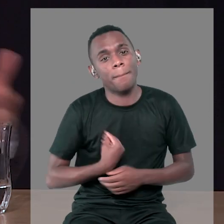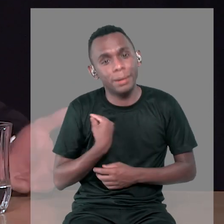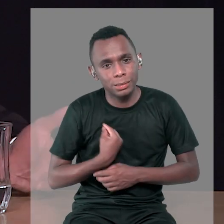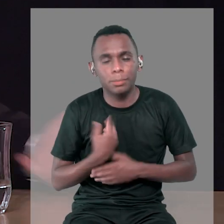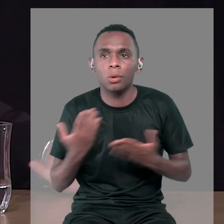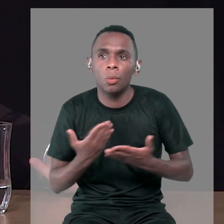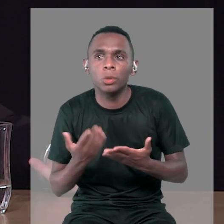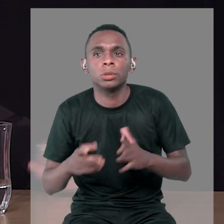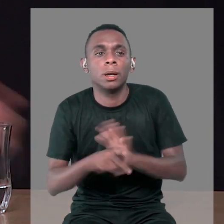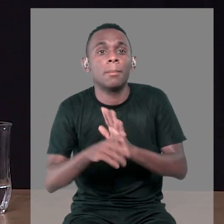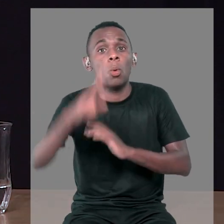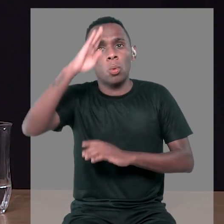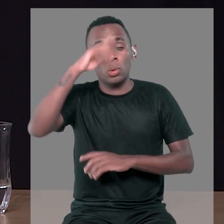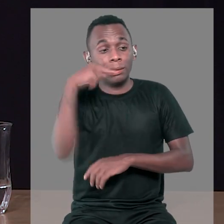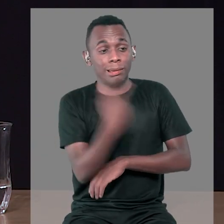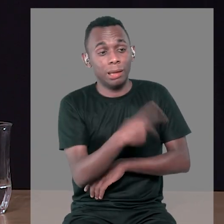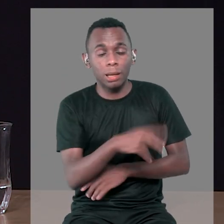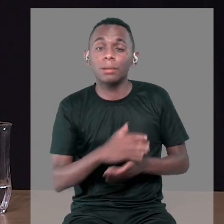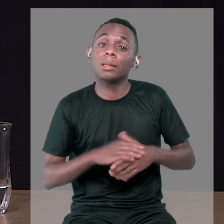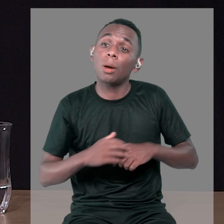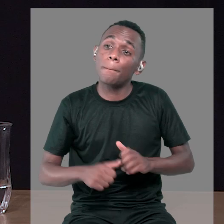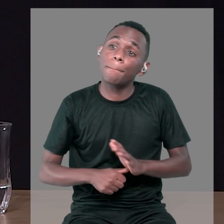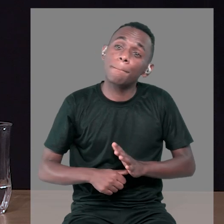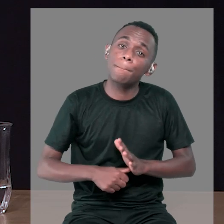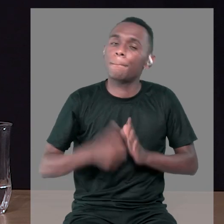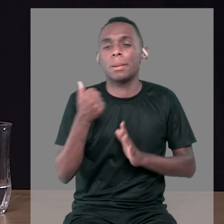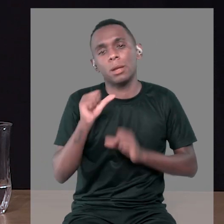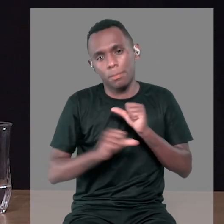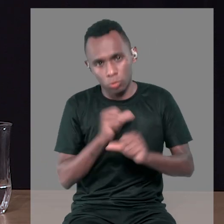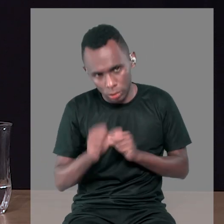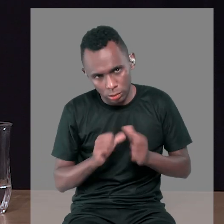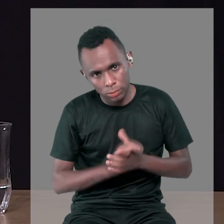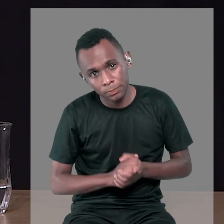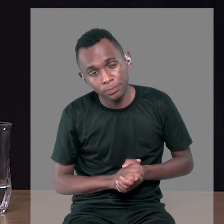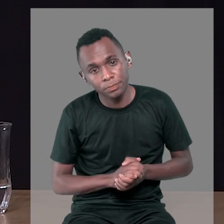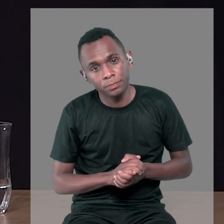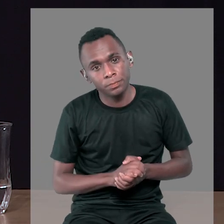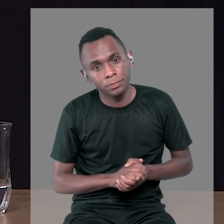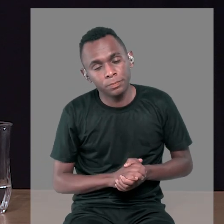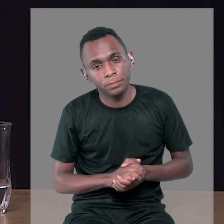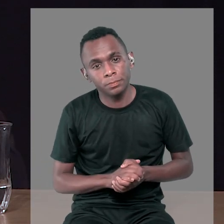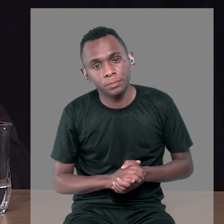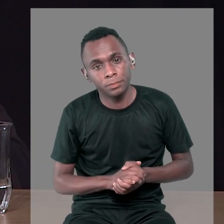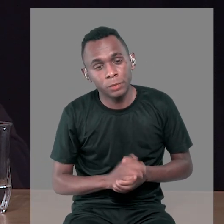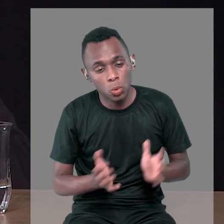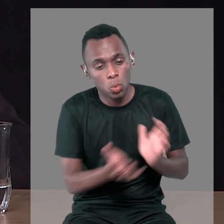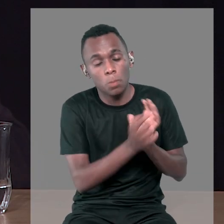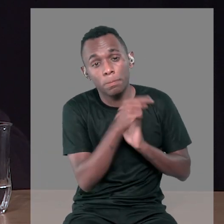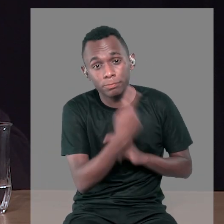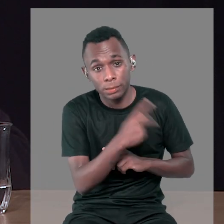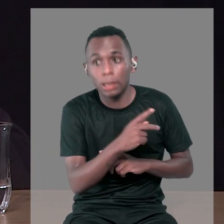um exército próprio para Florença. Então, essa é a primeira modificação. A infantaria conectada com